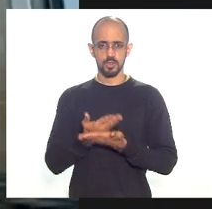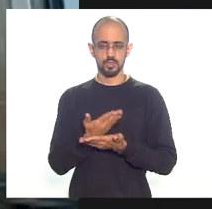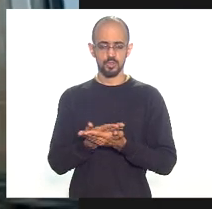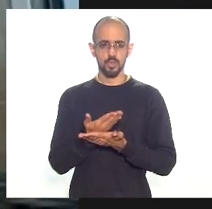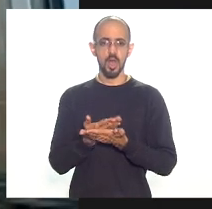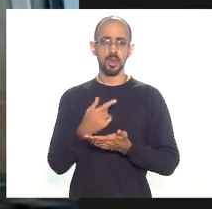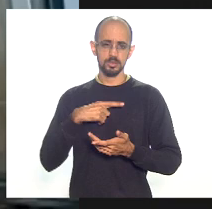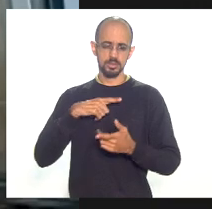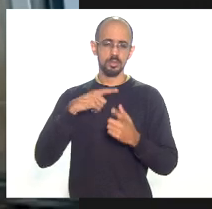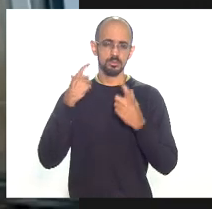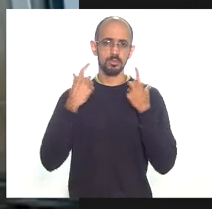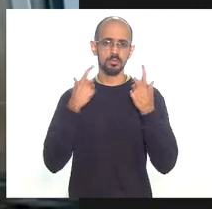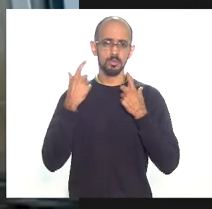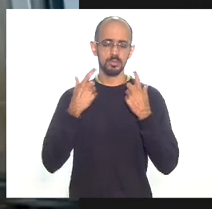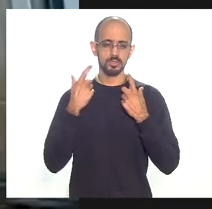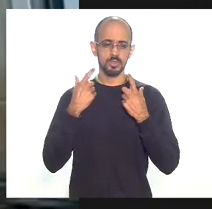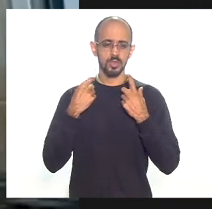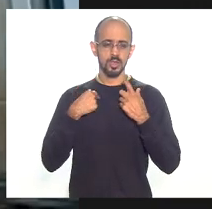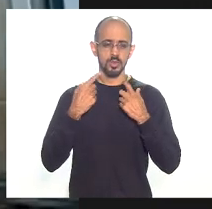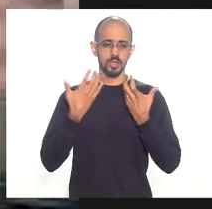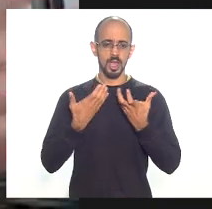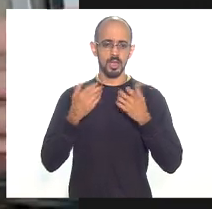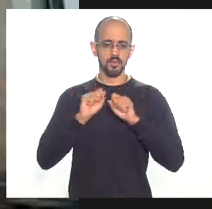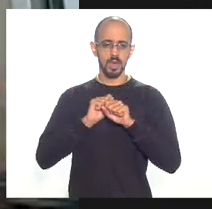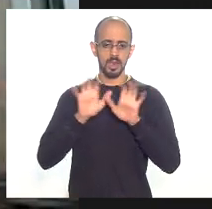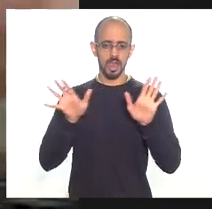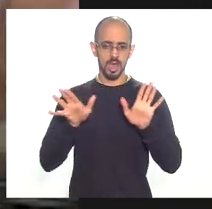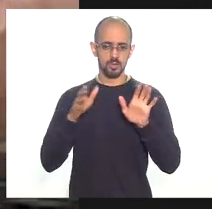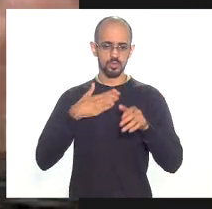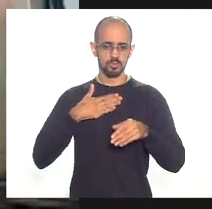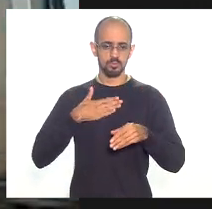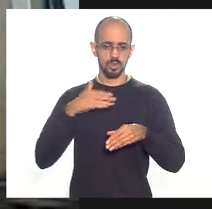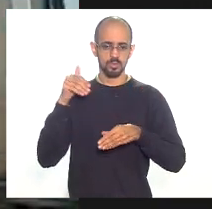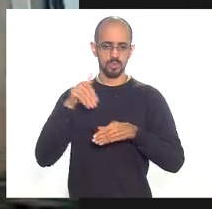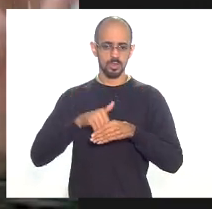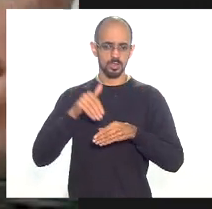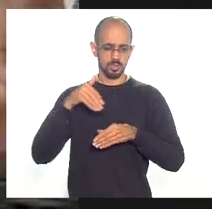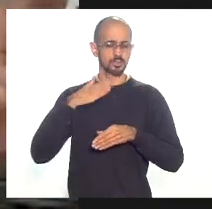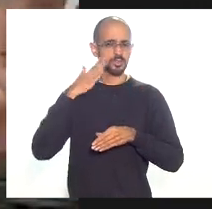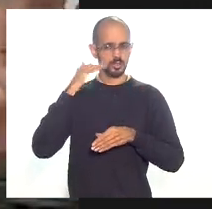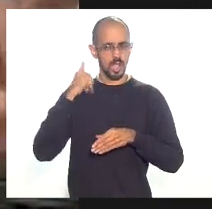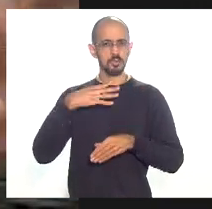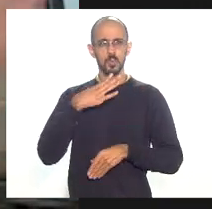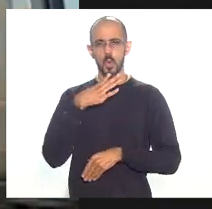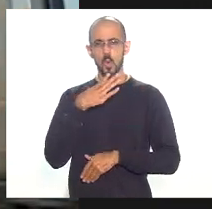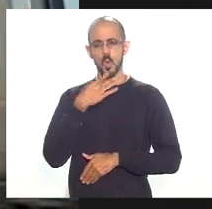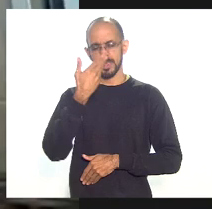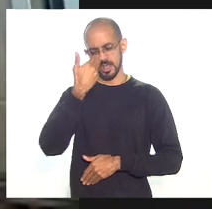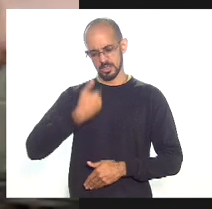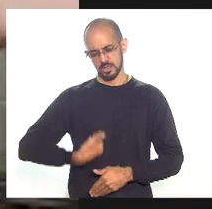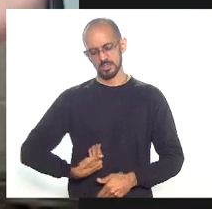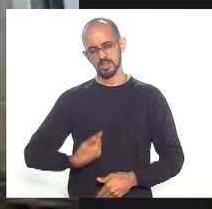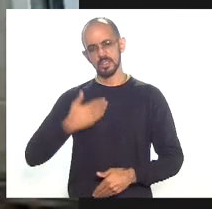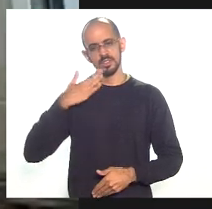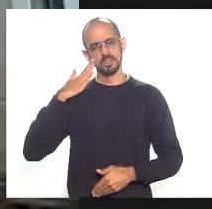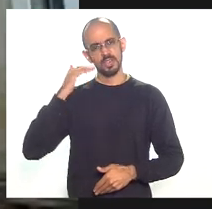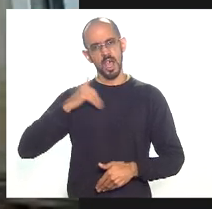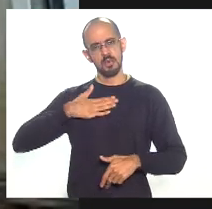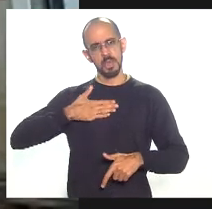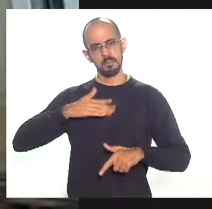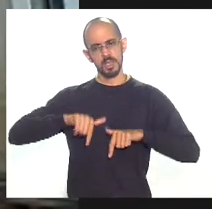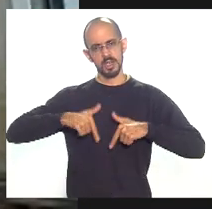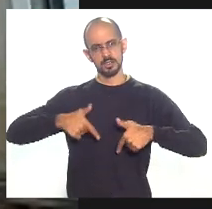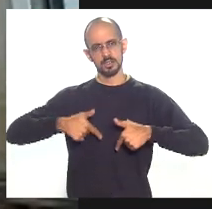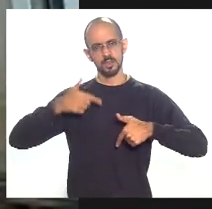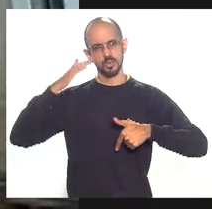nessa posição para deixar bem claro que os meus eleitores confiam na Lucinha sabem quem eu sou sabem como eu vou agir sabem como